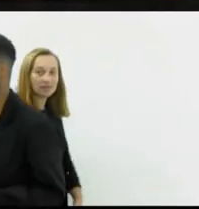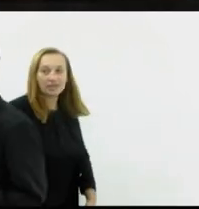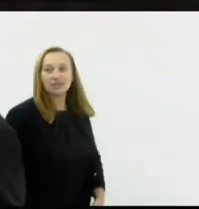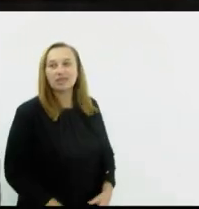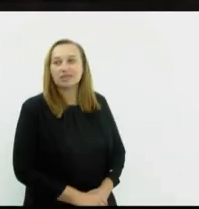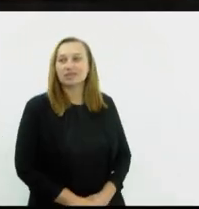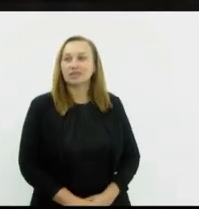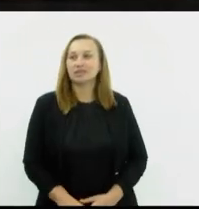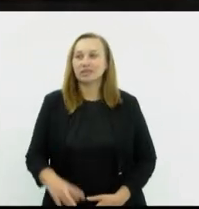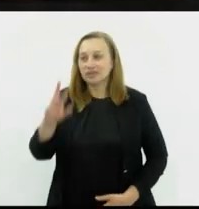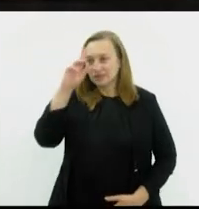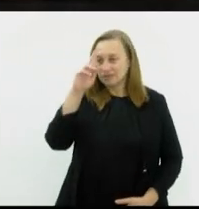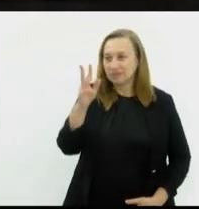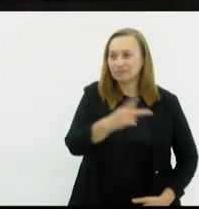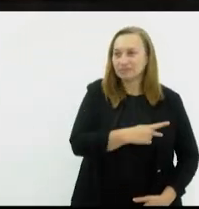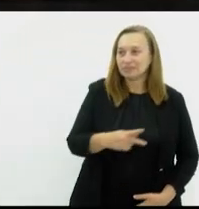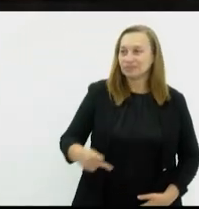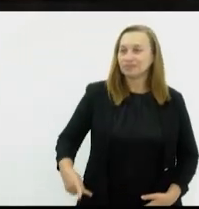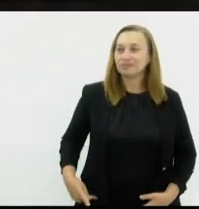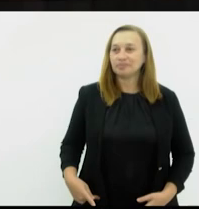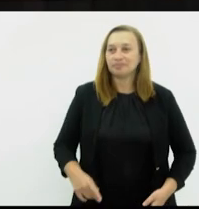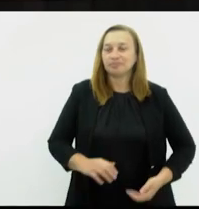Senhor presidente,